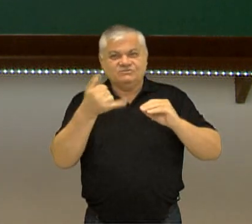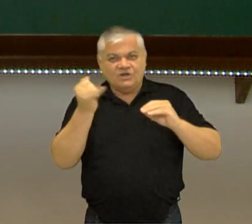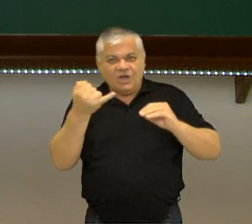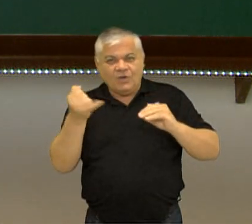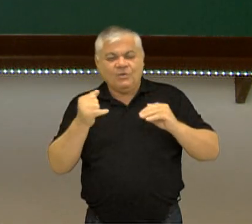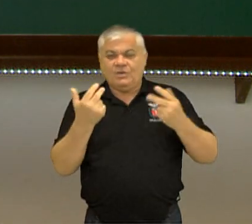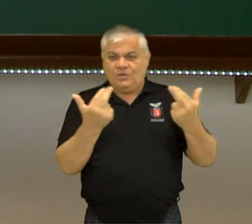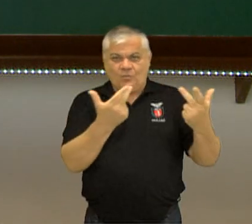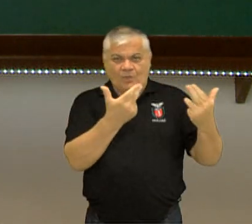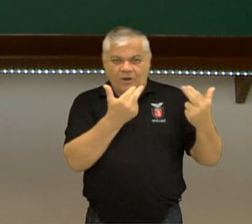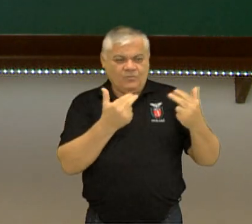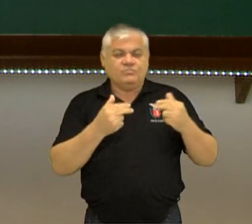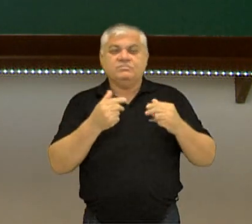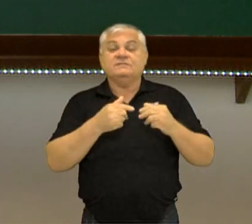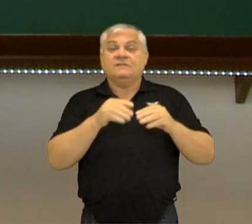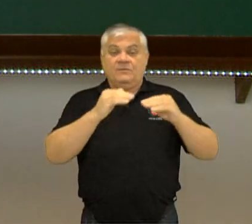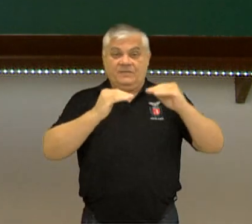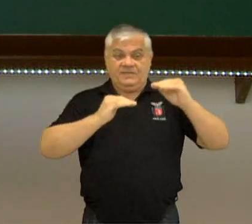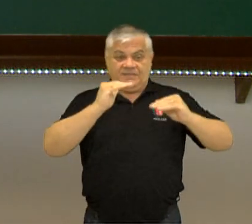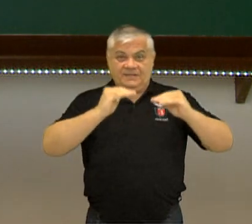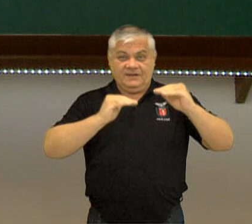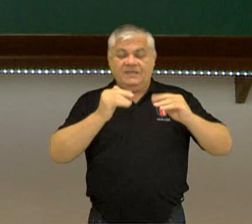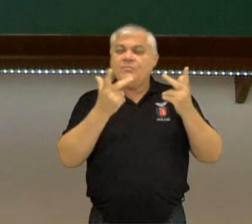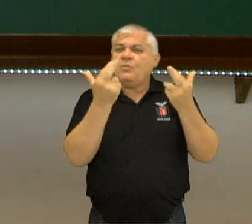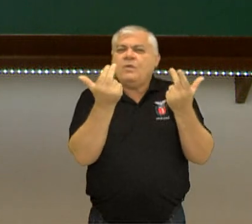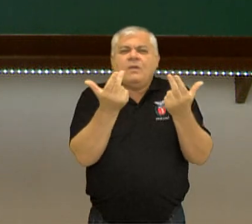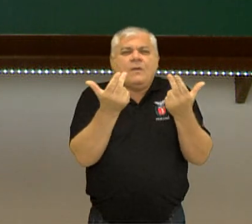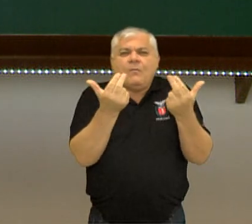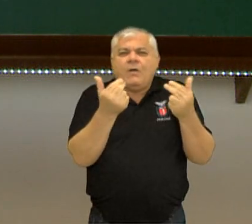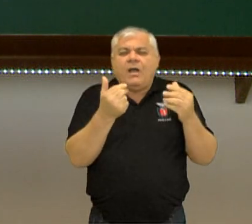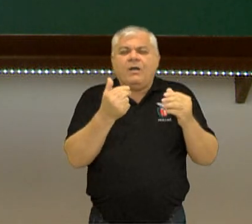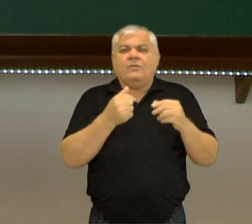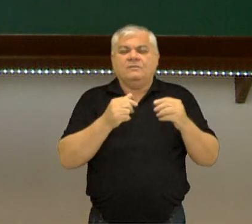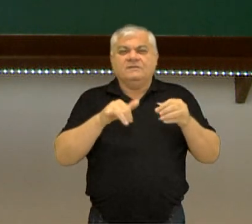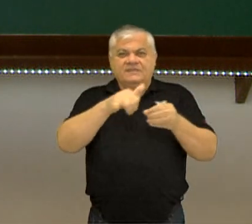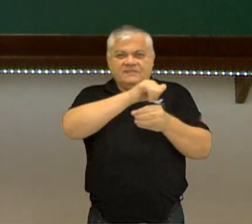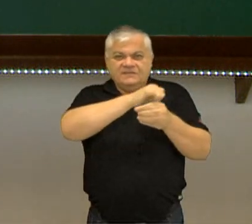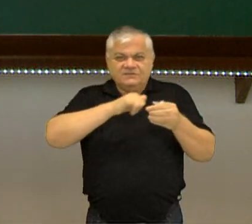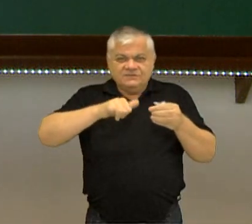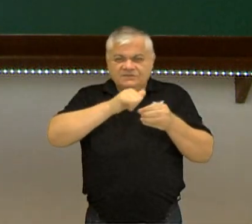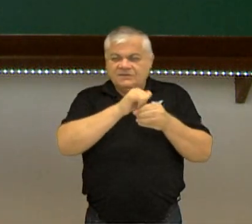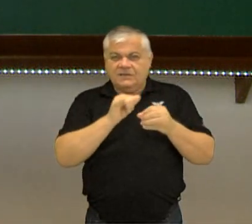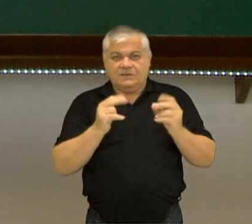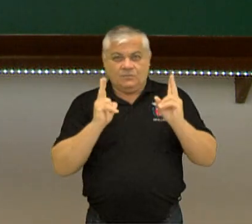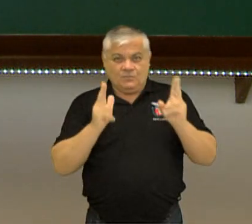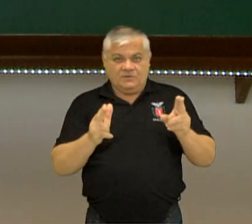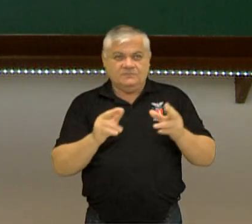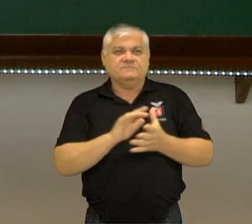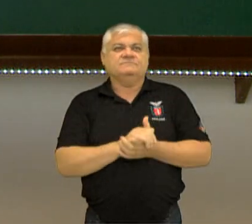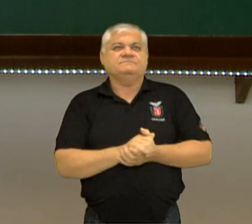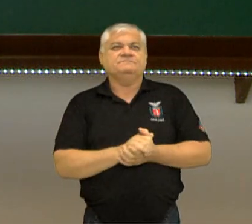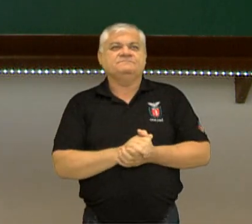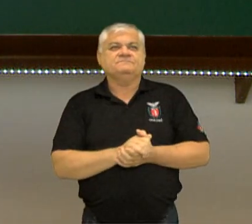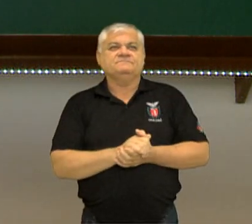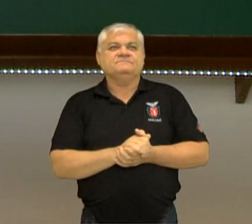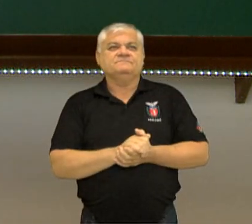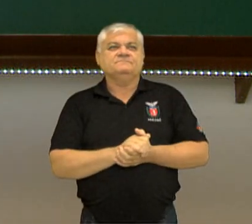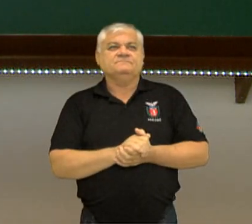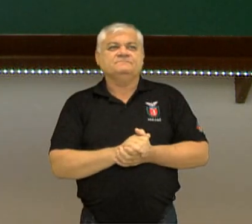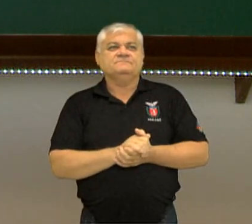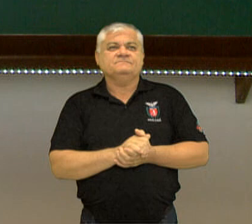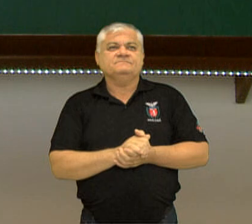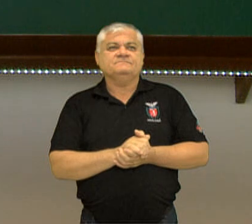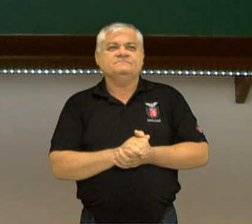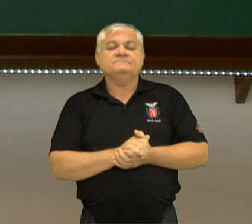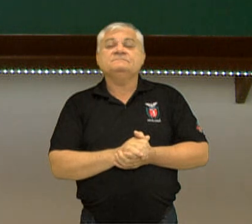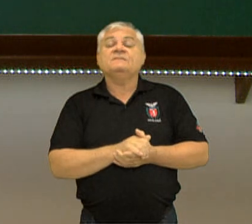assim. Equilíbrio térmico, corpos com mesma temperatura e mesma energia interna. Se você pegou isso, pessoal, agora eu